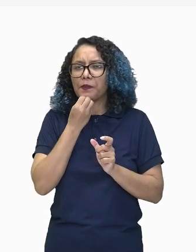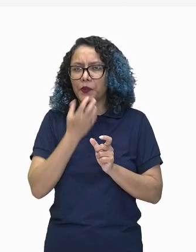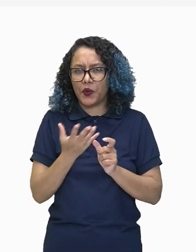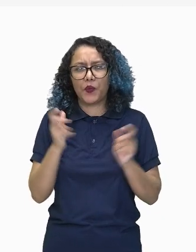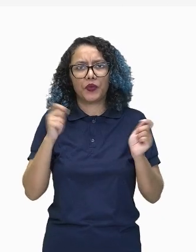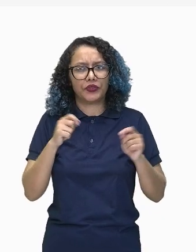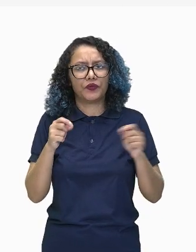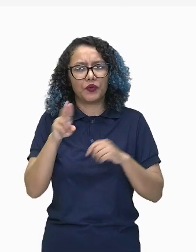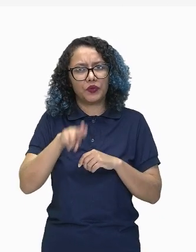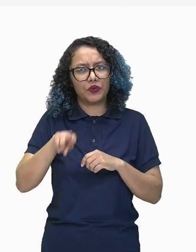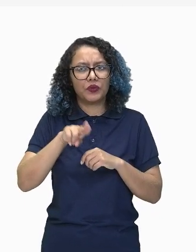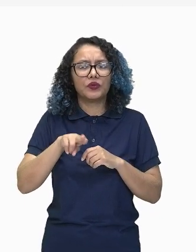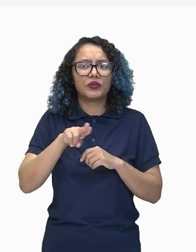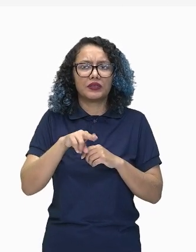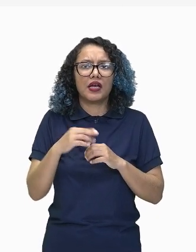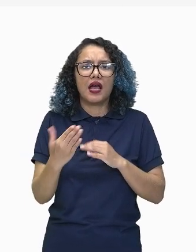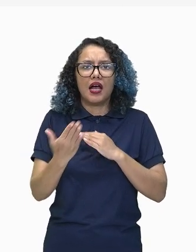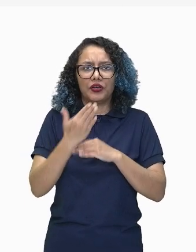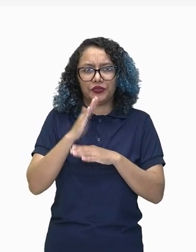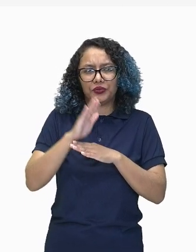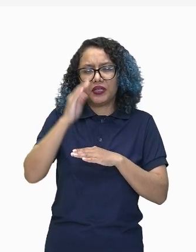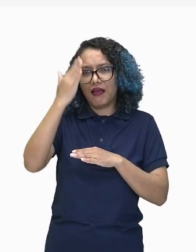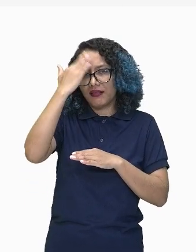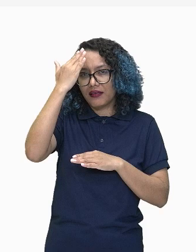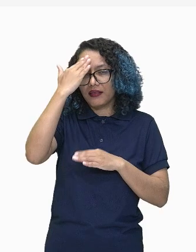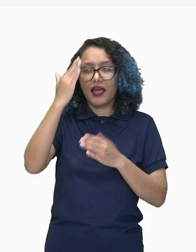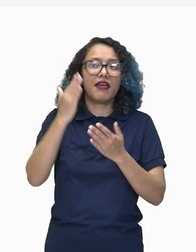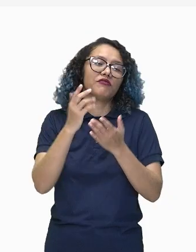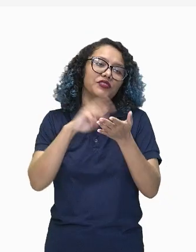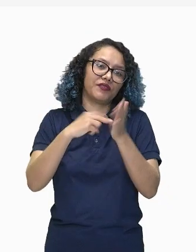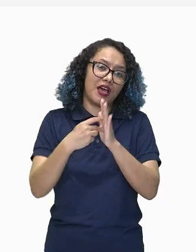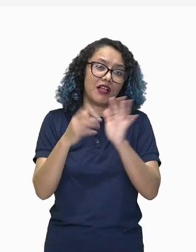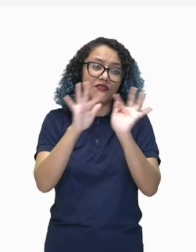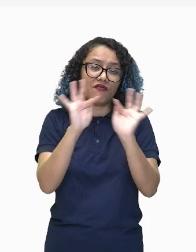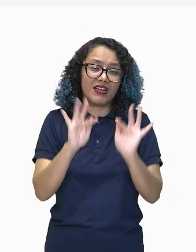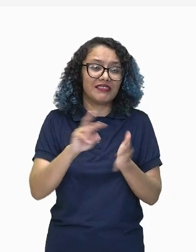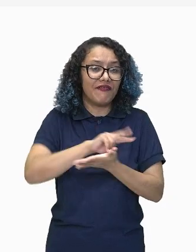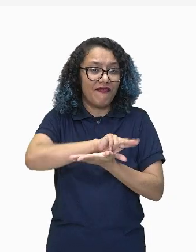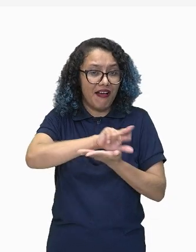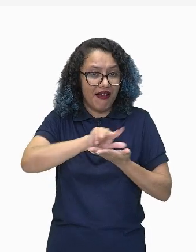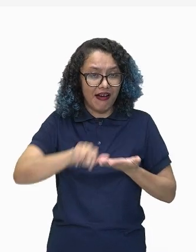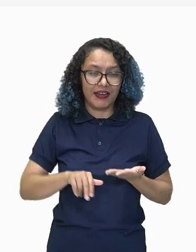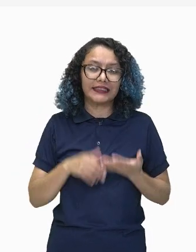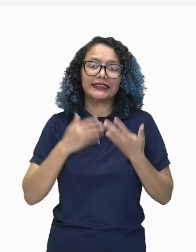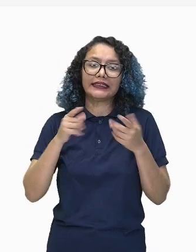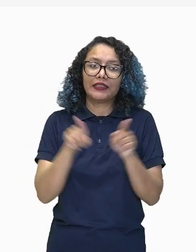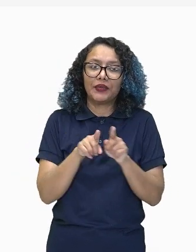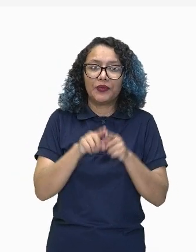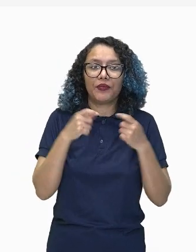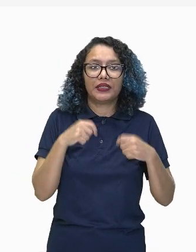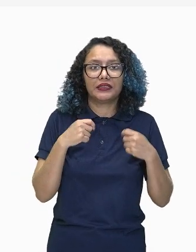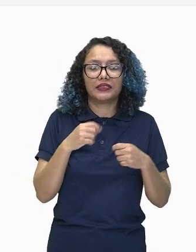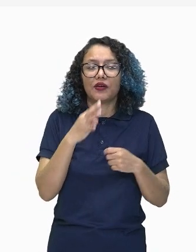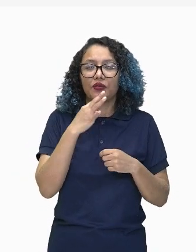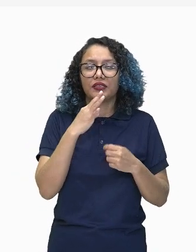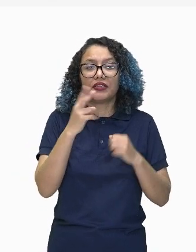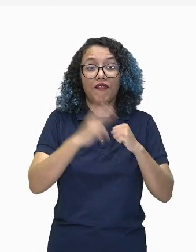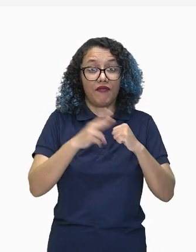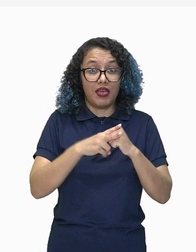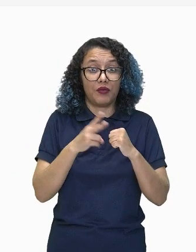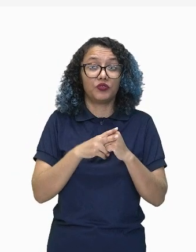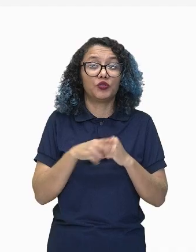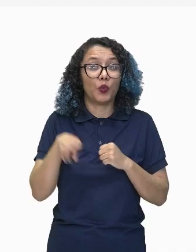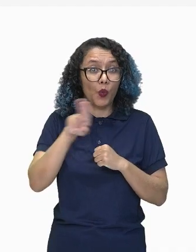ajudar a compreender o significado de muitas expressões. A gente precisa se familiarizar também com verbos que são muito